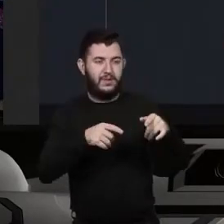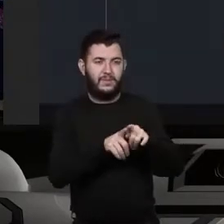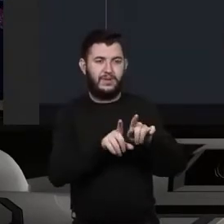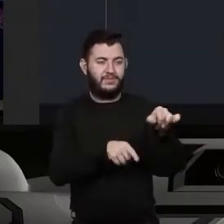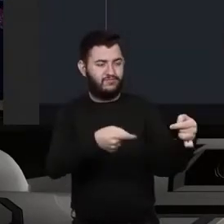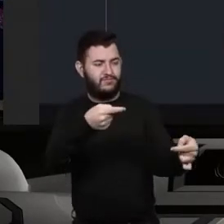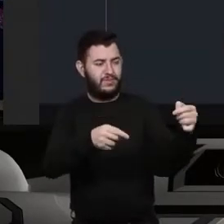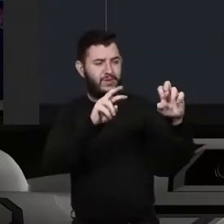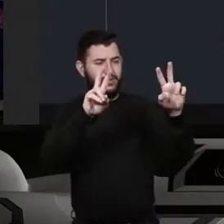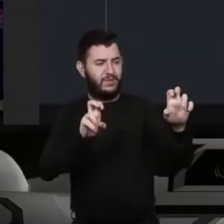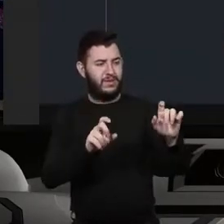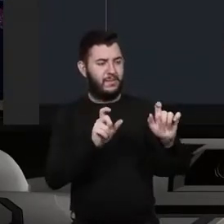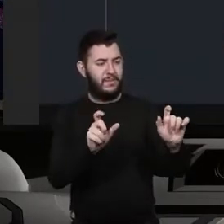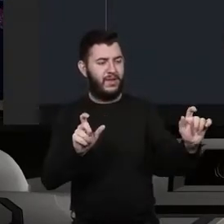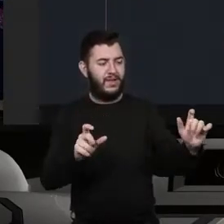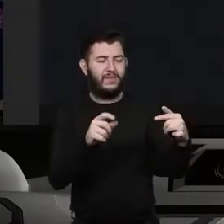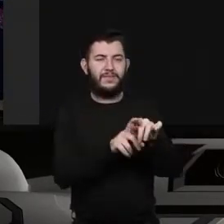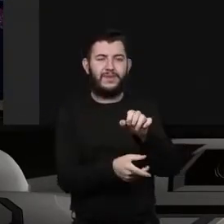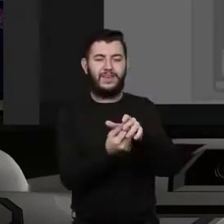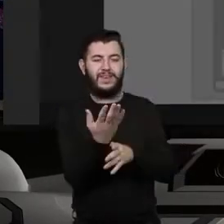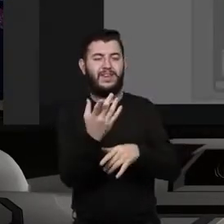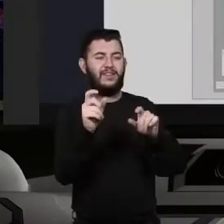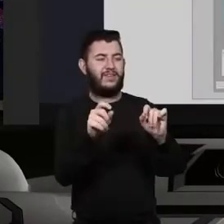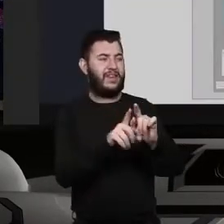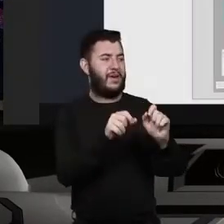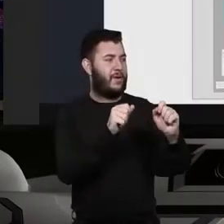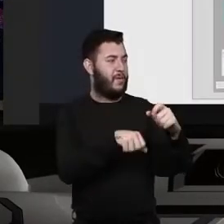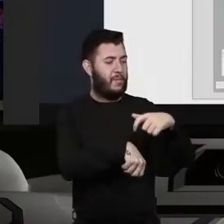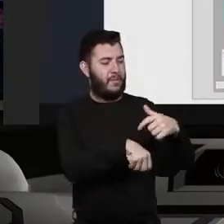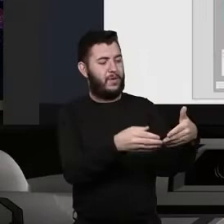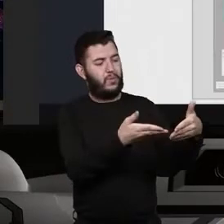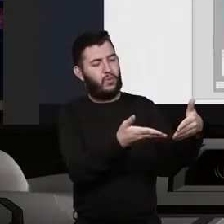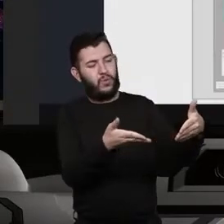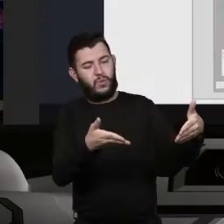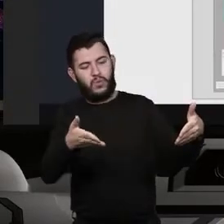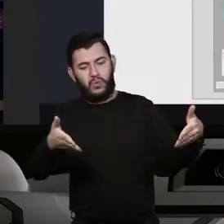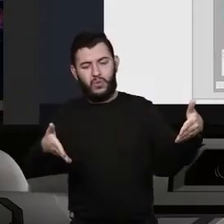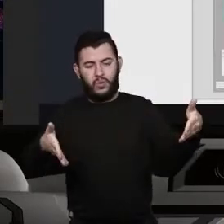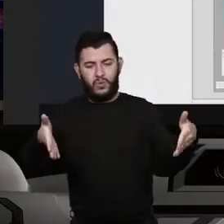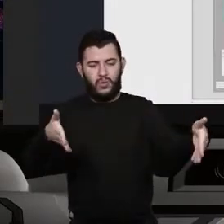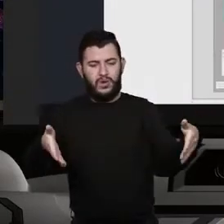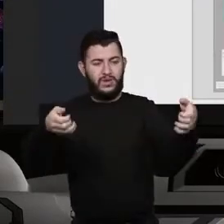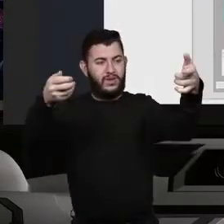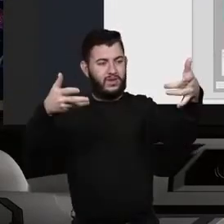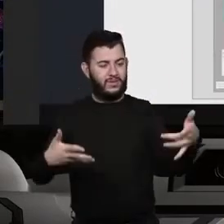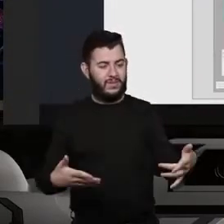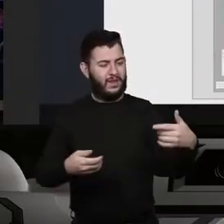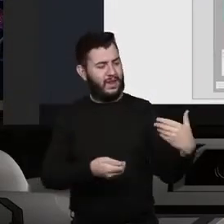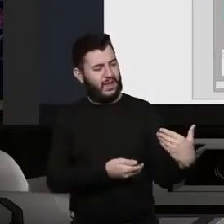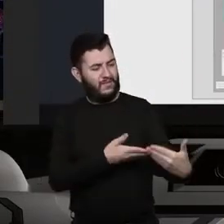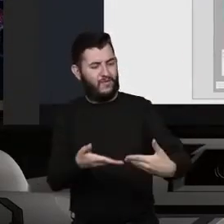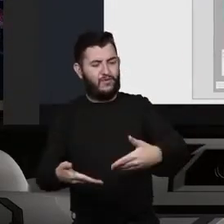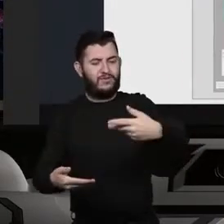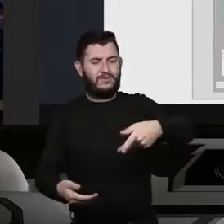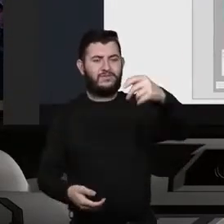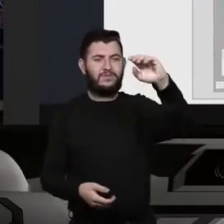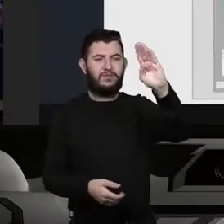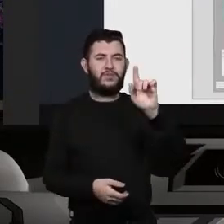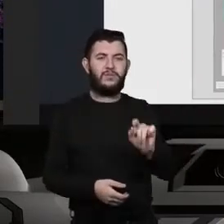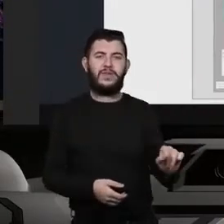fazendo uma linha do tempo da evolução desse conceito no Brasil. E mapeando aqui